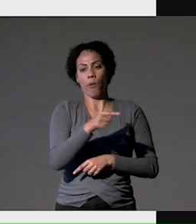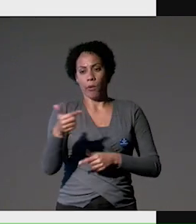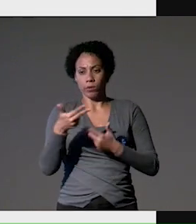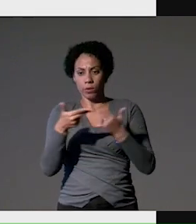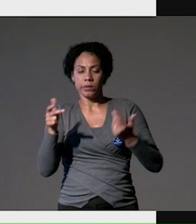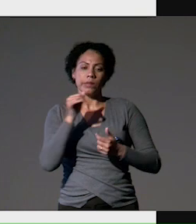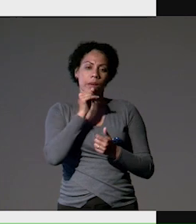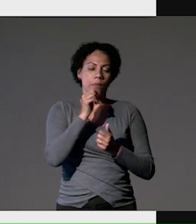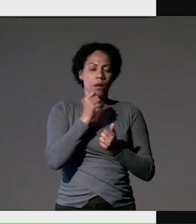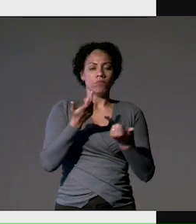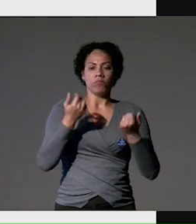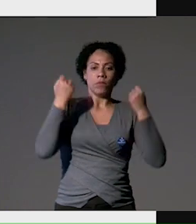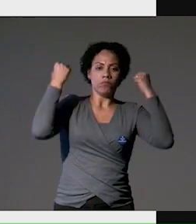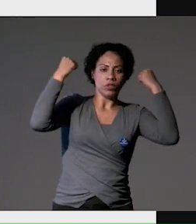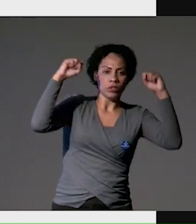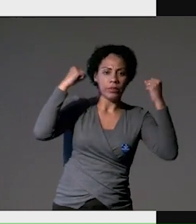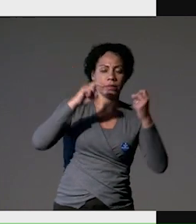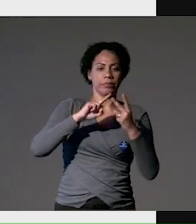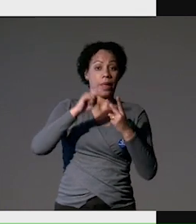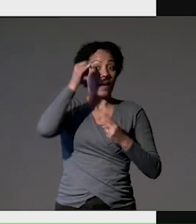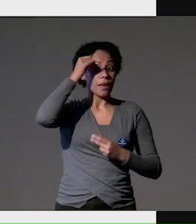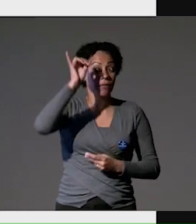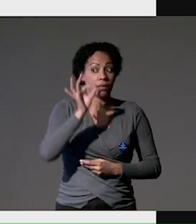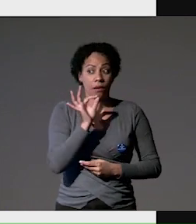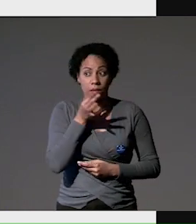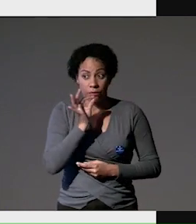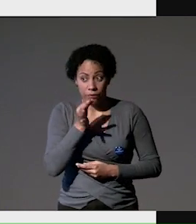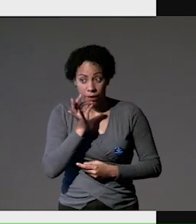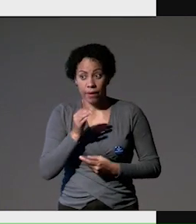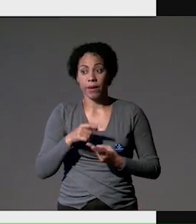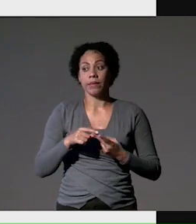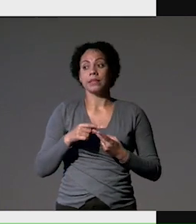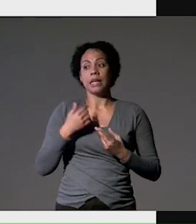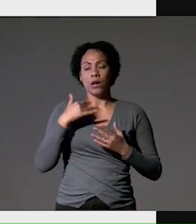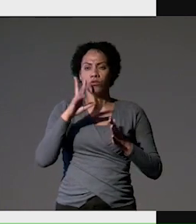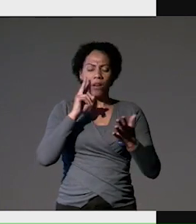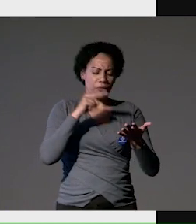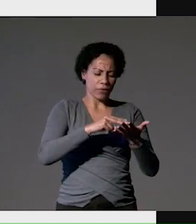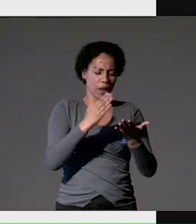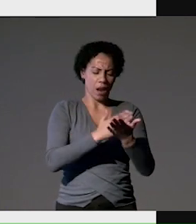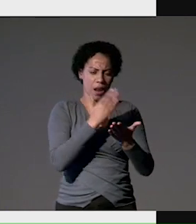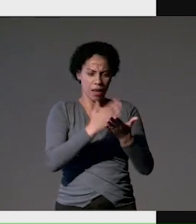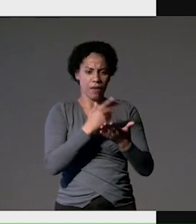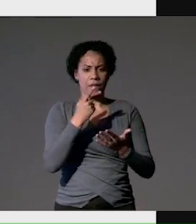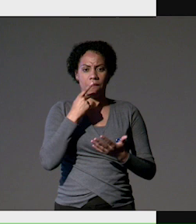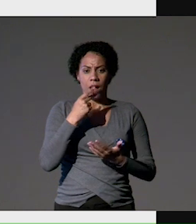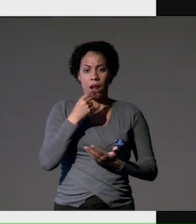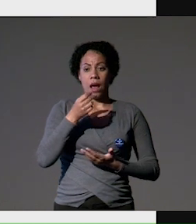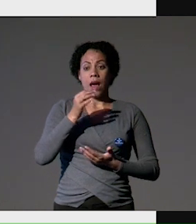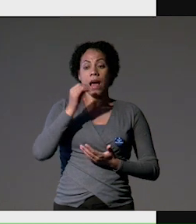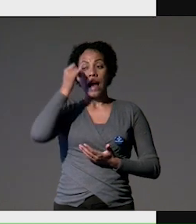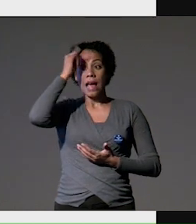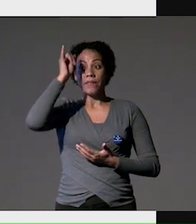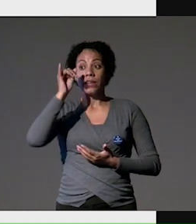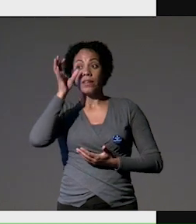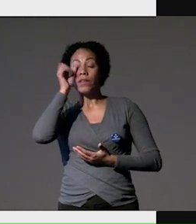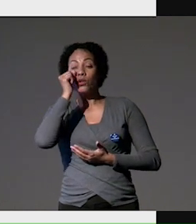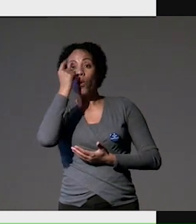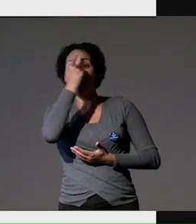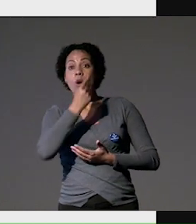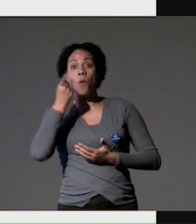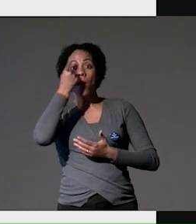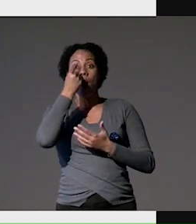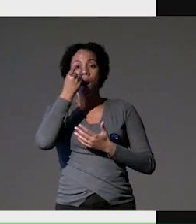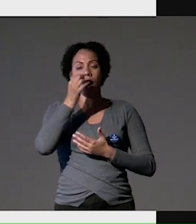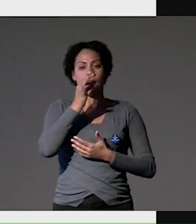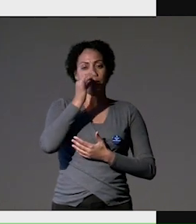fazer atividade física, evitar café. Recentemente eu tenho visto em alguns livros falar evitar café 1 hora antes de dormir. É um pouco